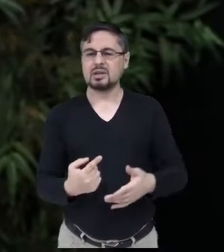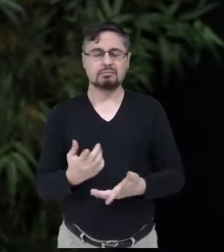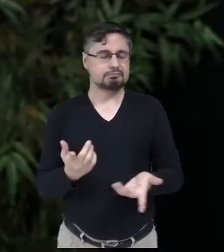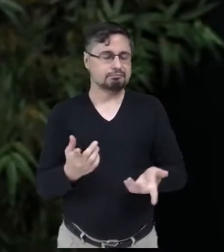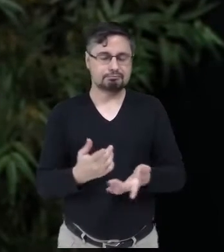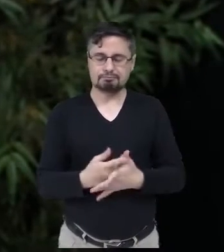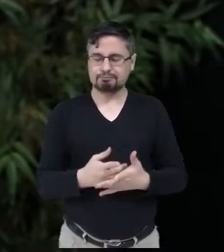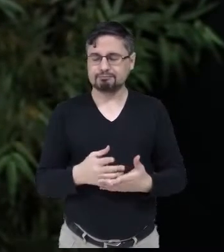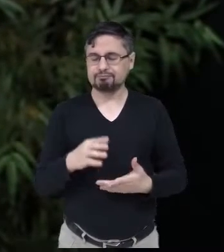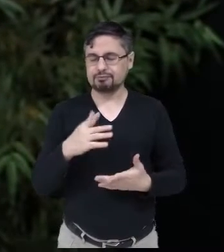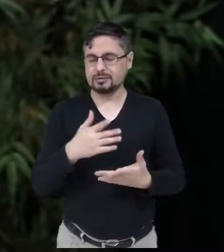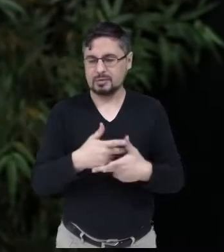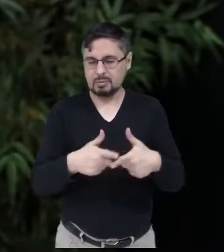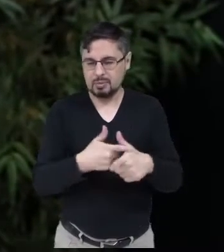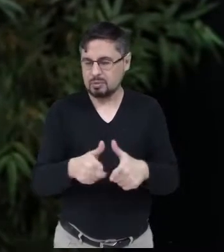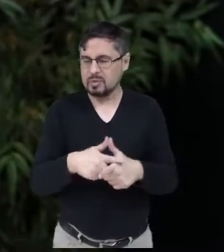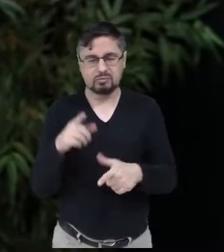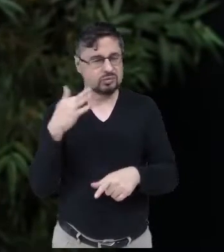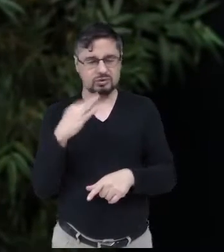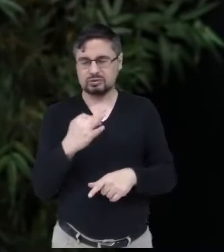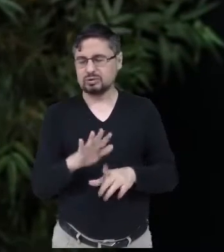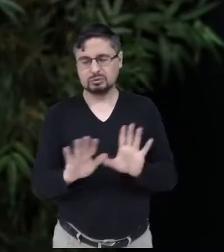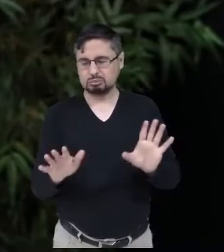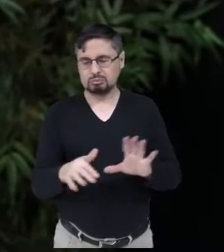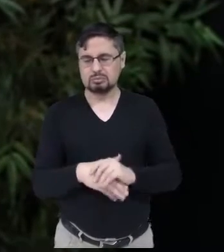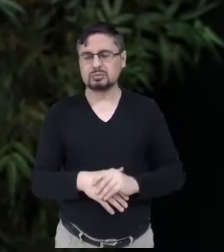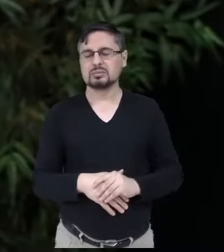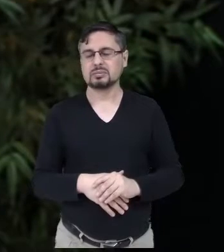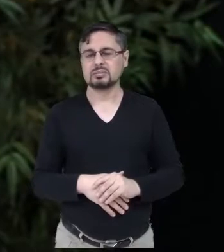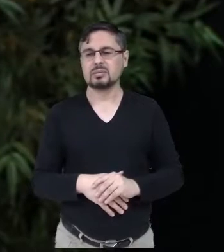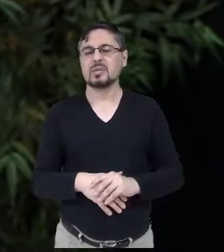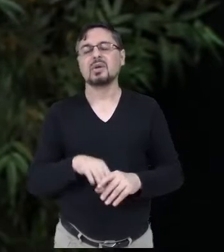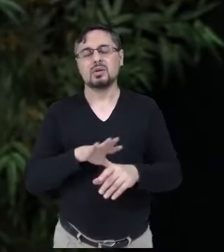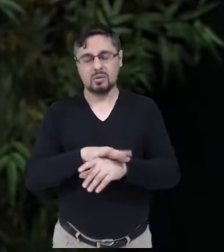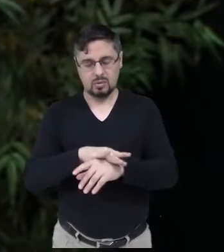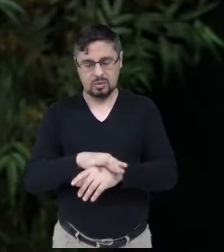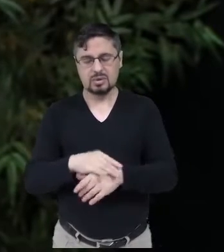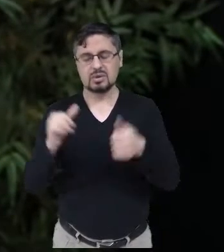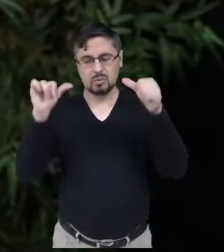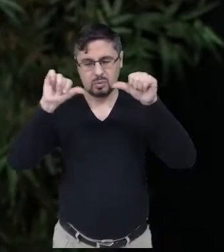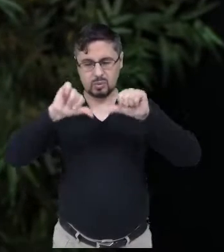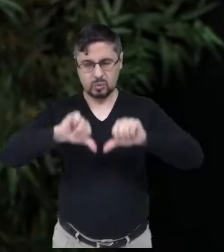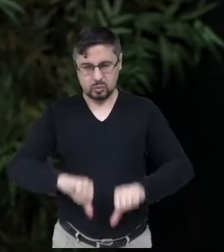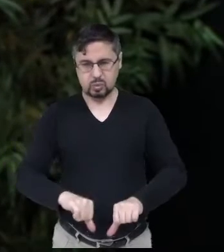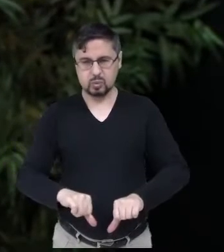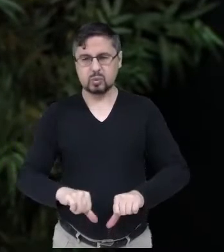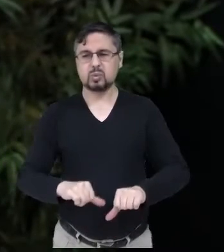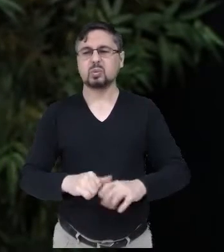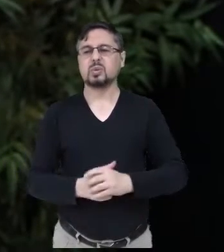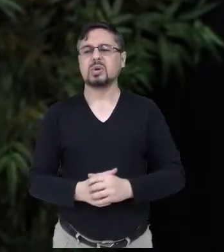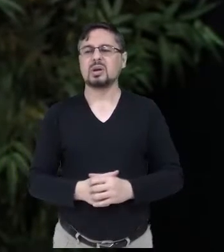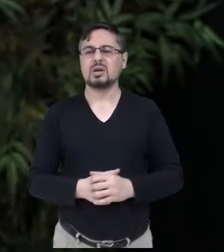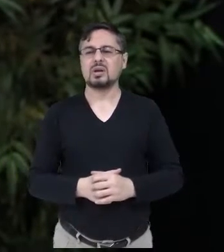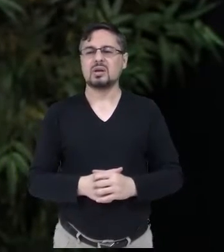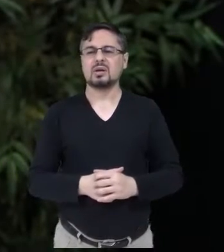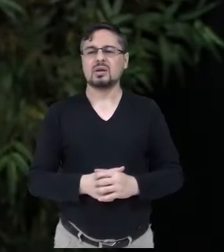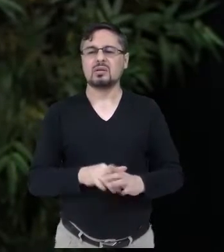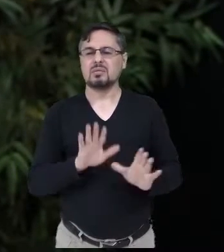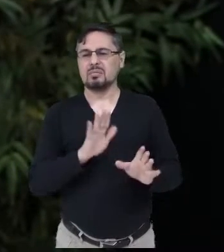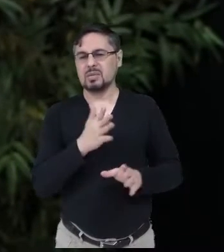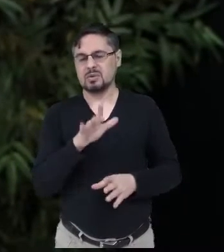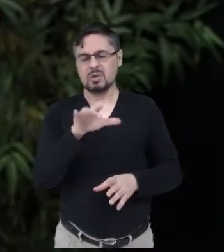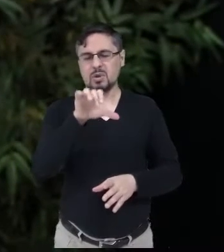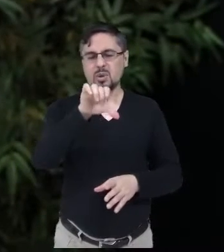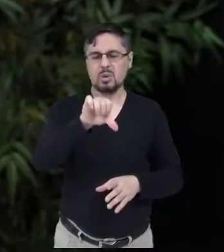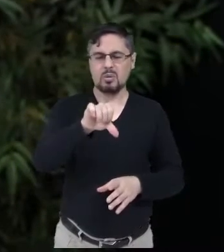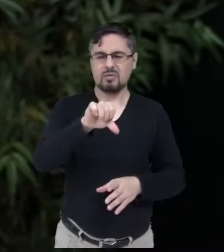e infeccionar e não sentir literalmente nada. Era uma doença terrível, debilitante, durava mais ou menos 9 anos